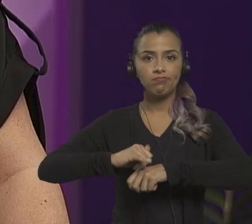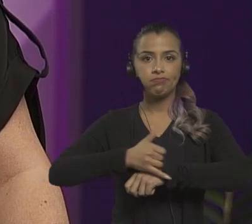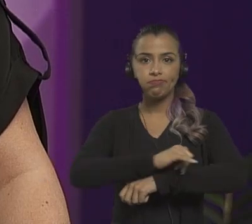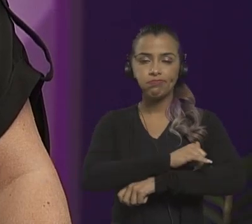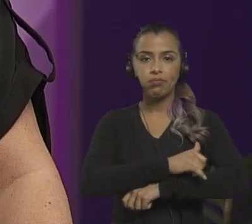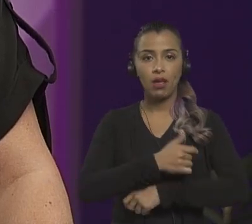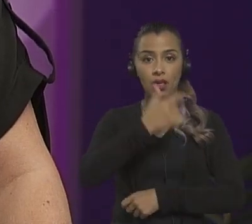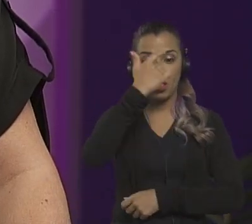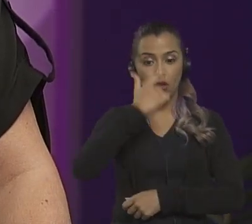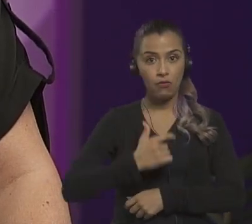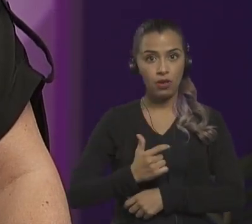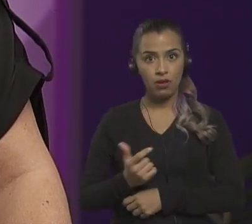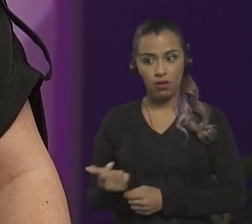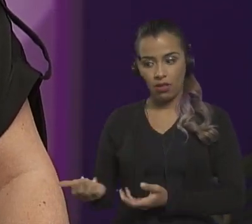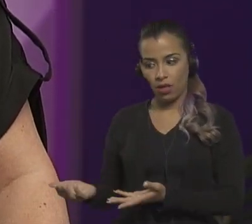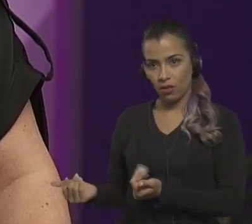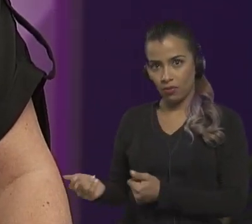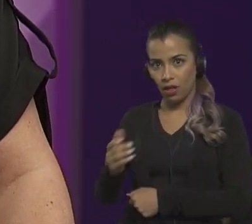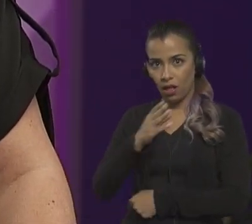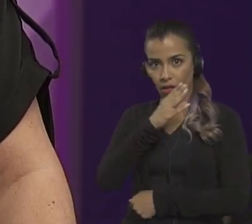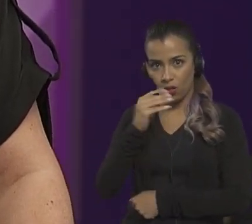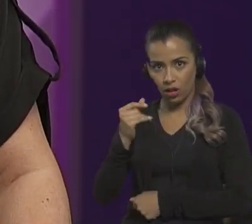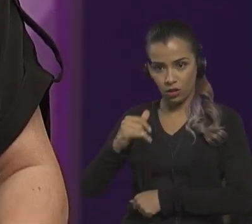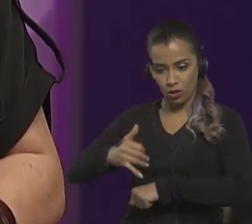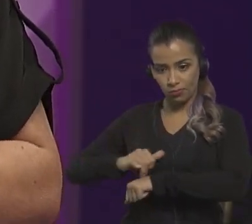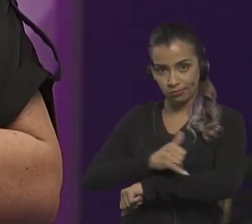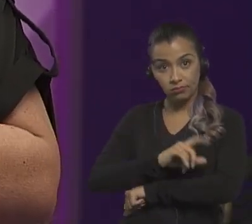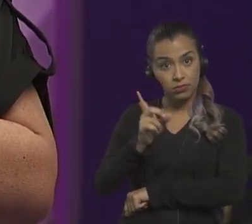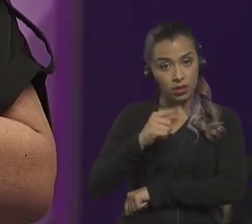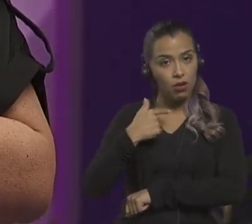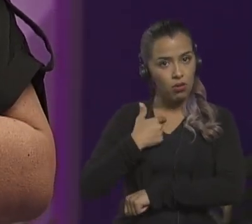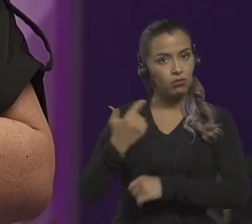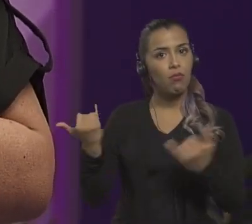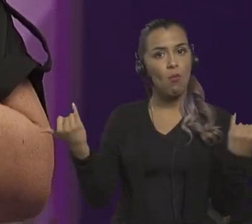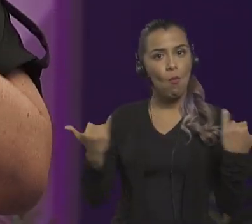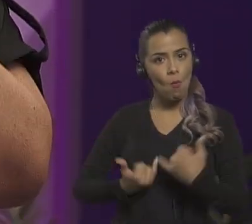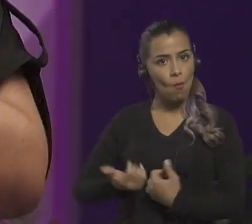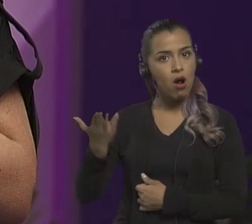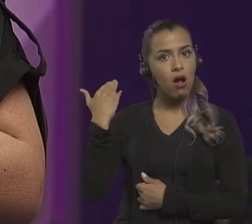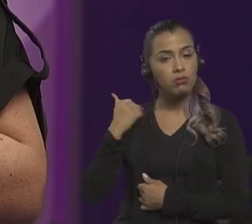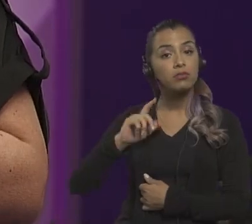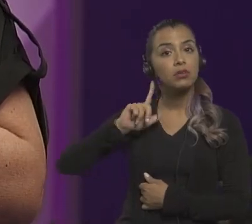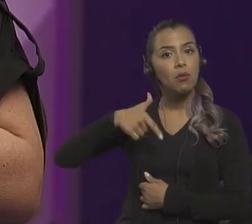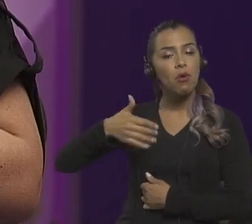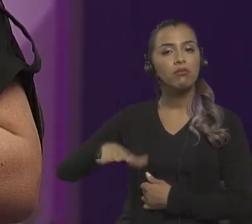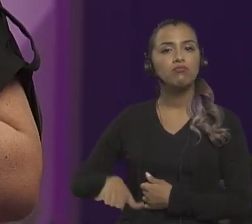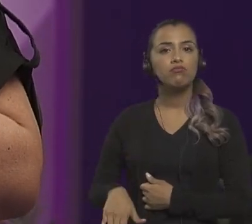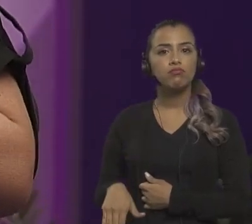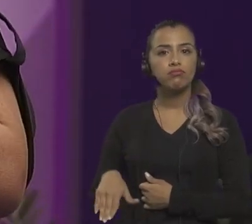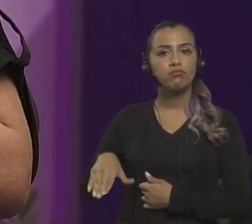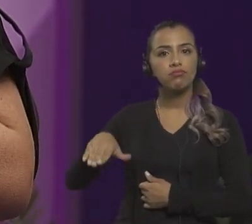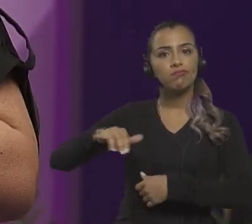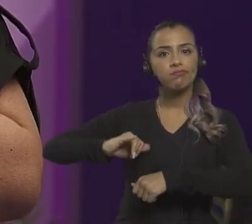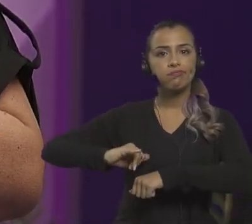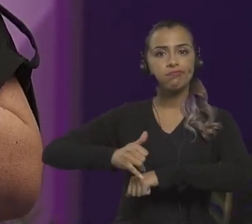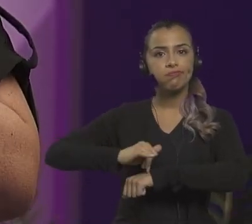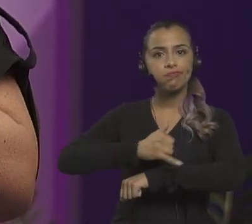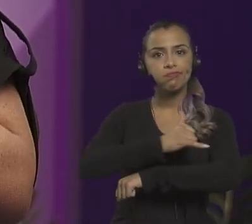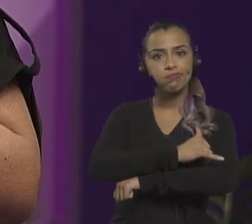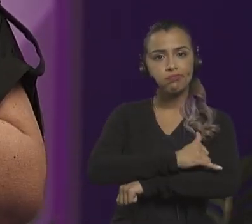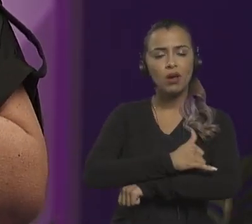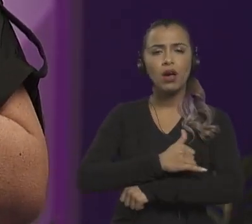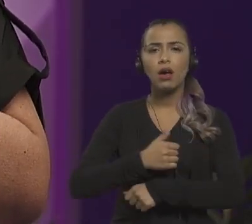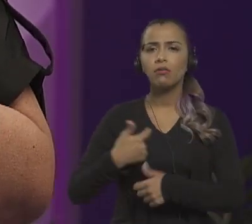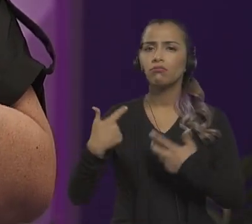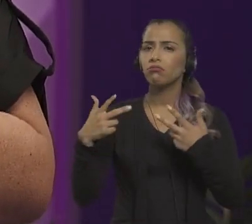adolescente gordas. Eu engordei depois de adulta. E aí foi a partir desse processo que eu comecei a ser rejeitada nas lojas, né? Aquela